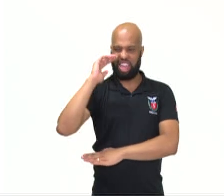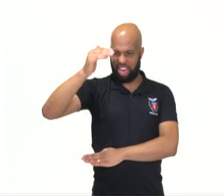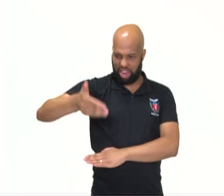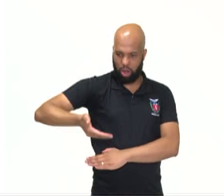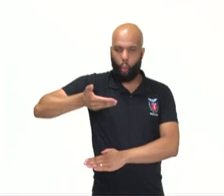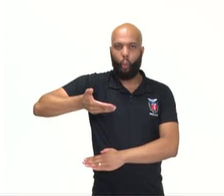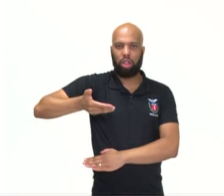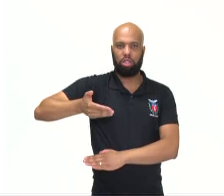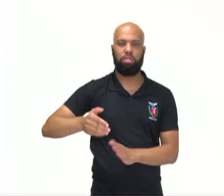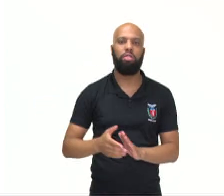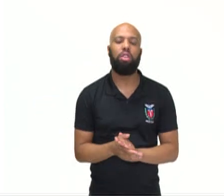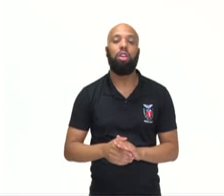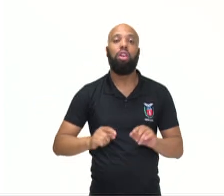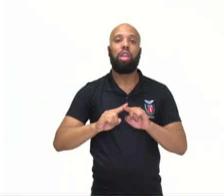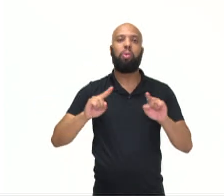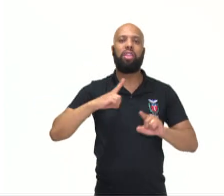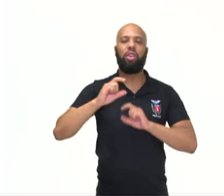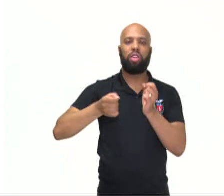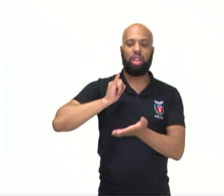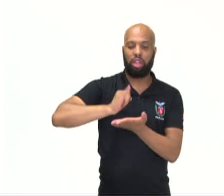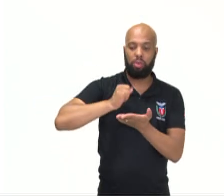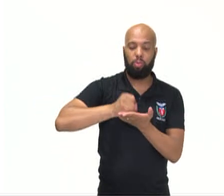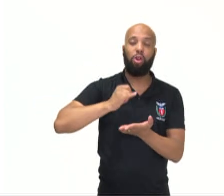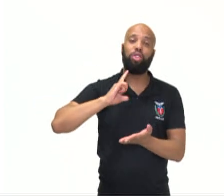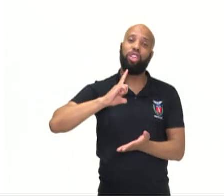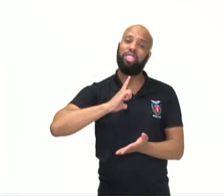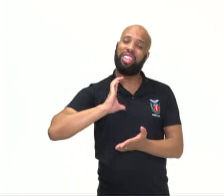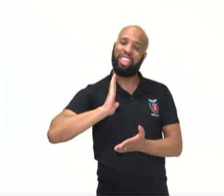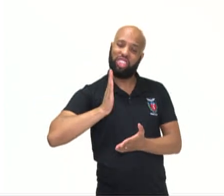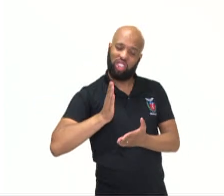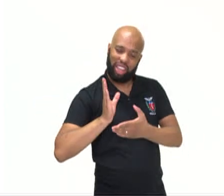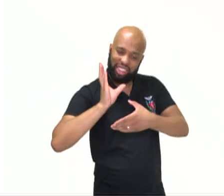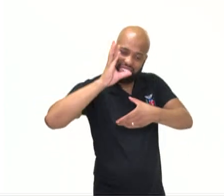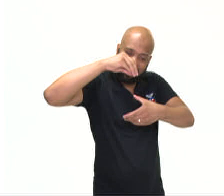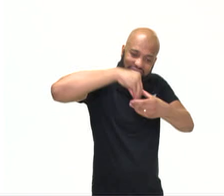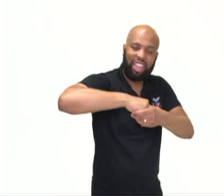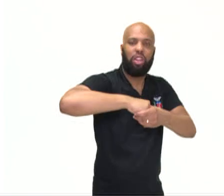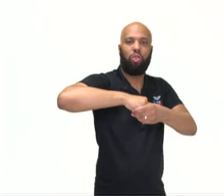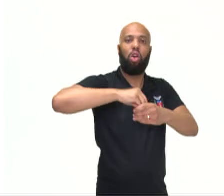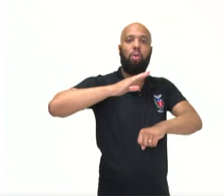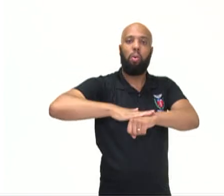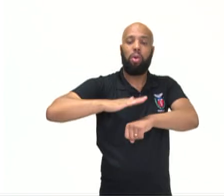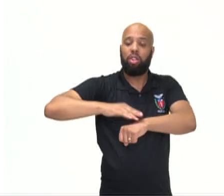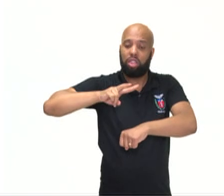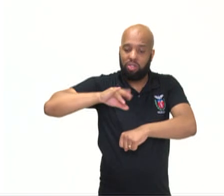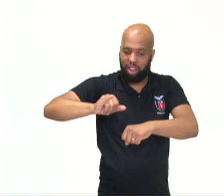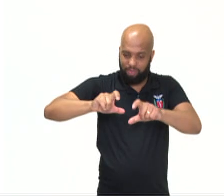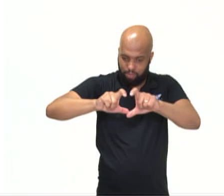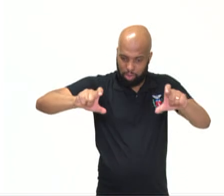os impostos já estariam embutidos na fundição do ouro.